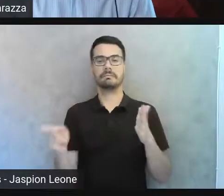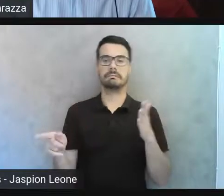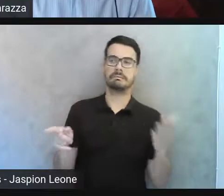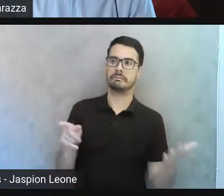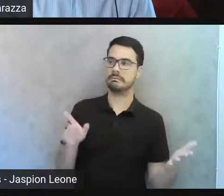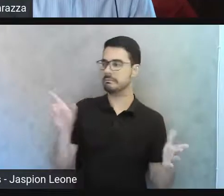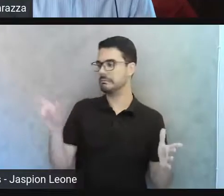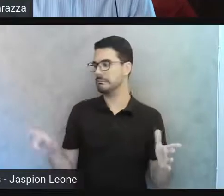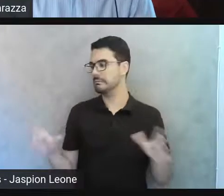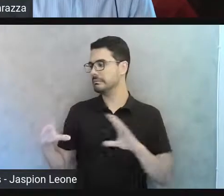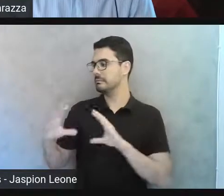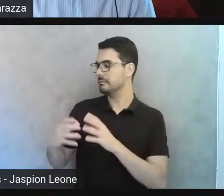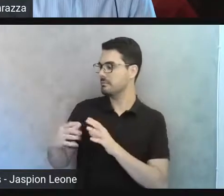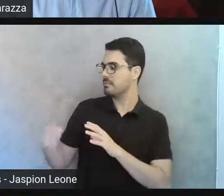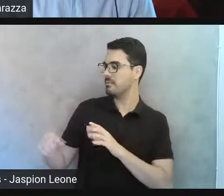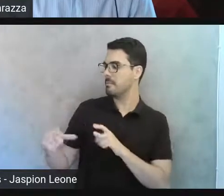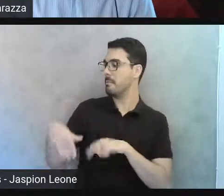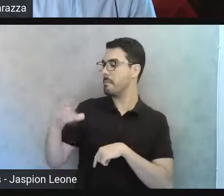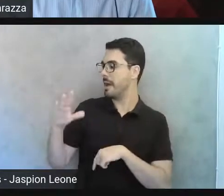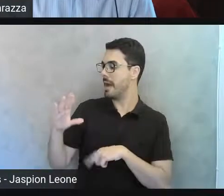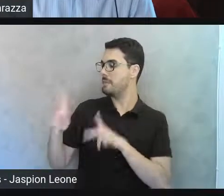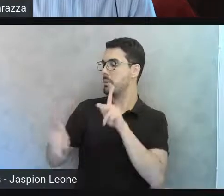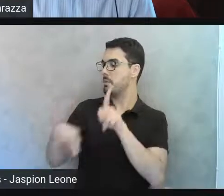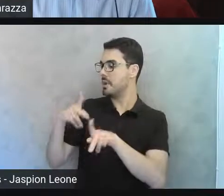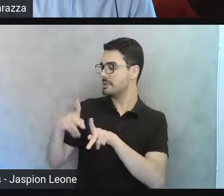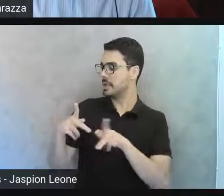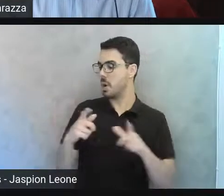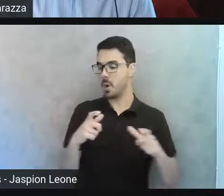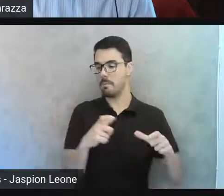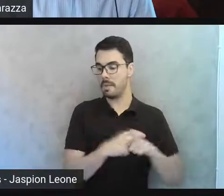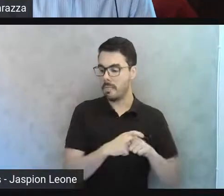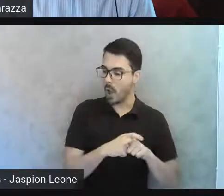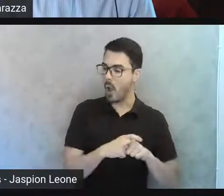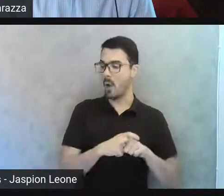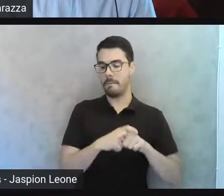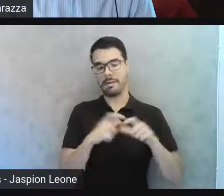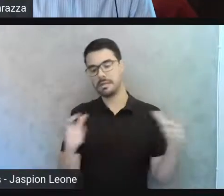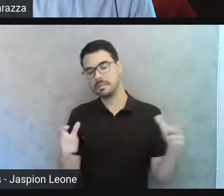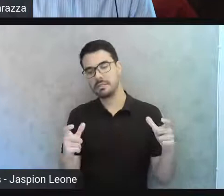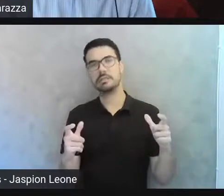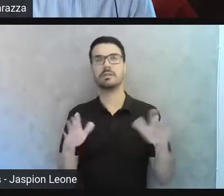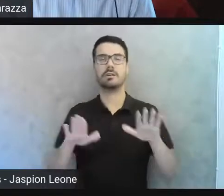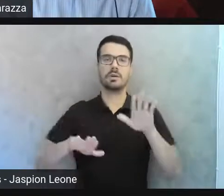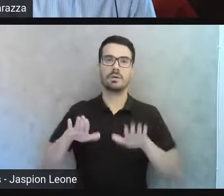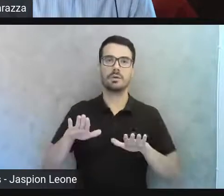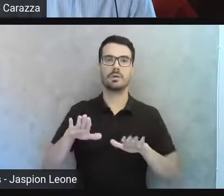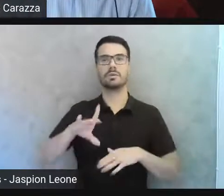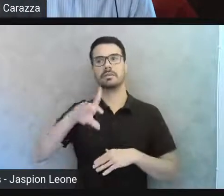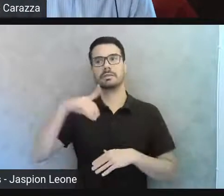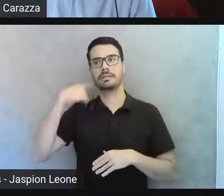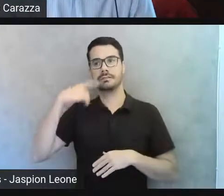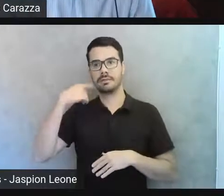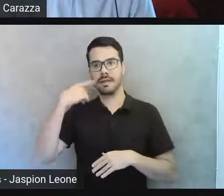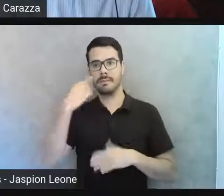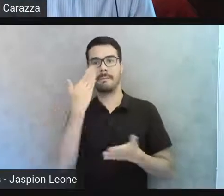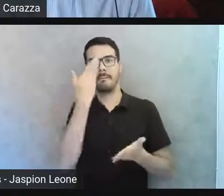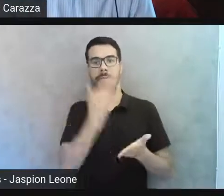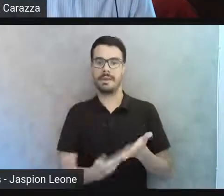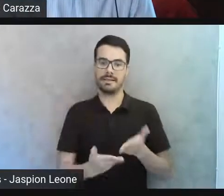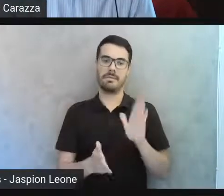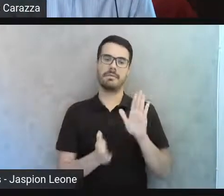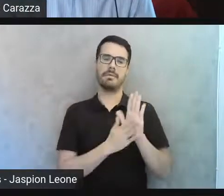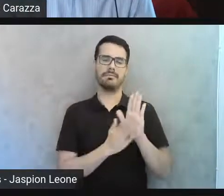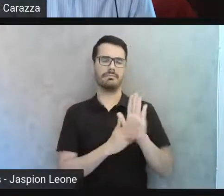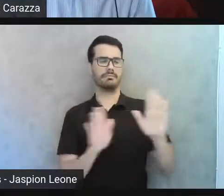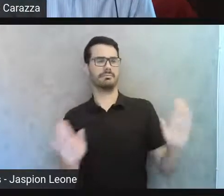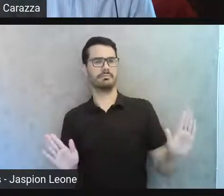atender a mais gente, né? Porque, de repente, algum deputado que vai perder uma proposição, uma votação, fala que,